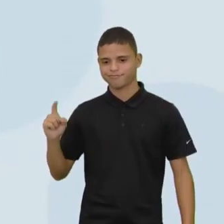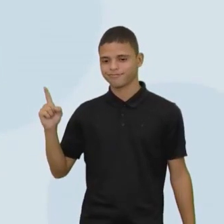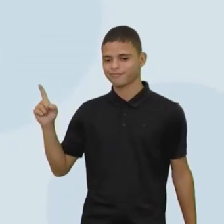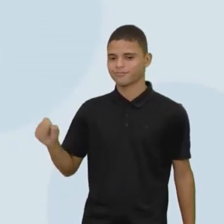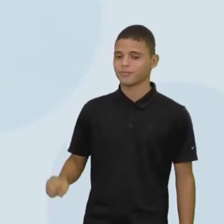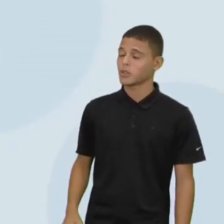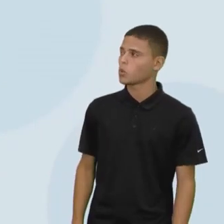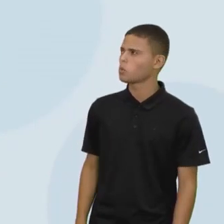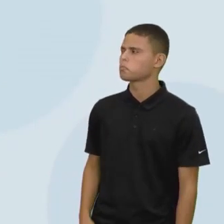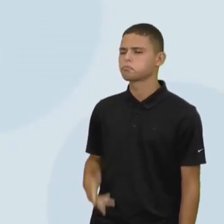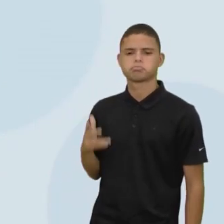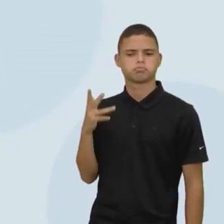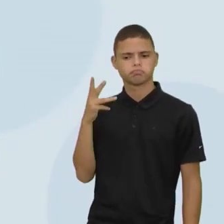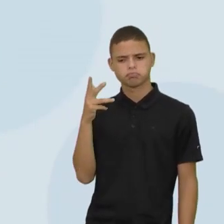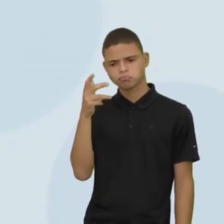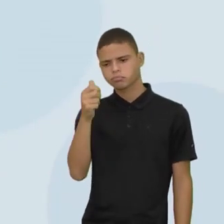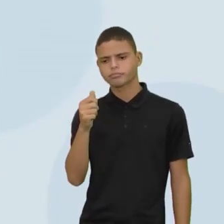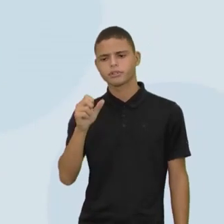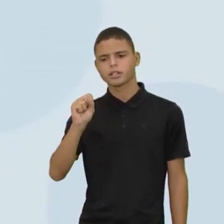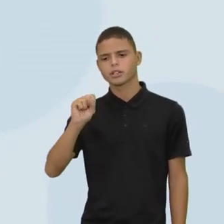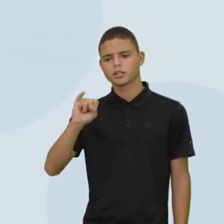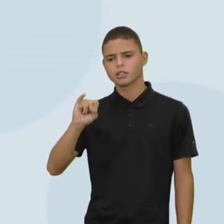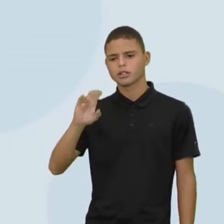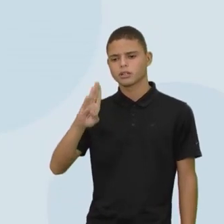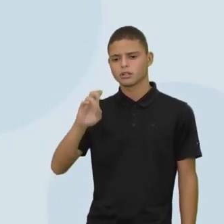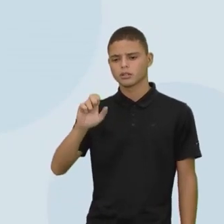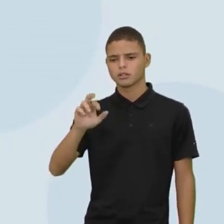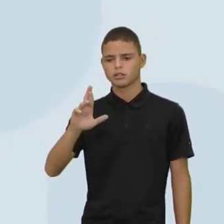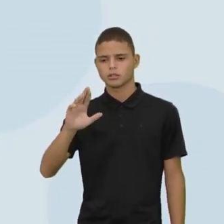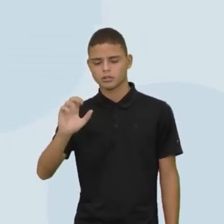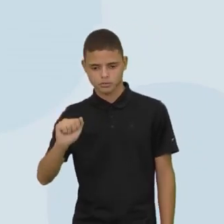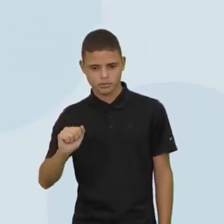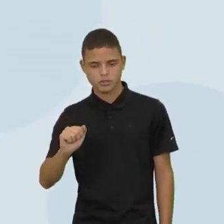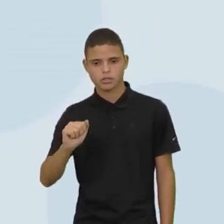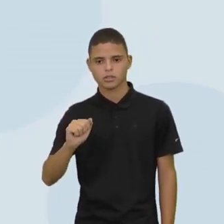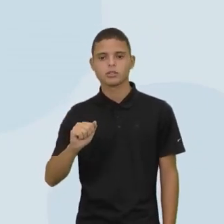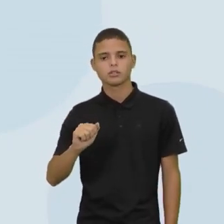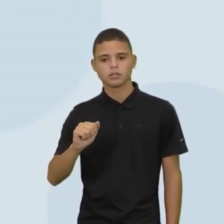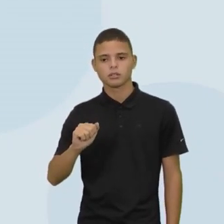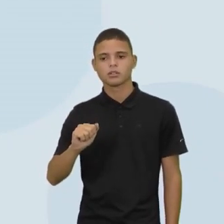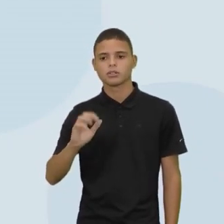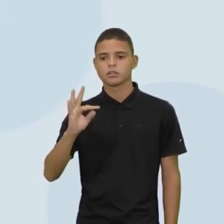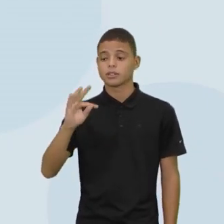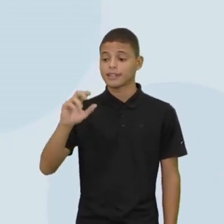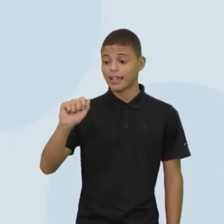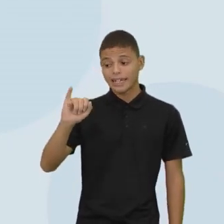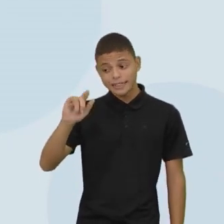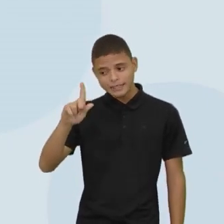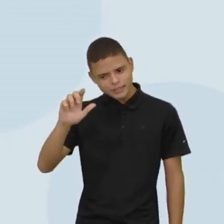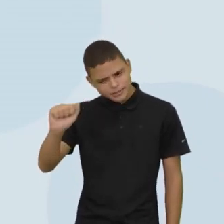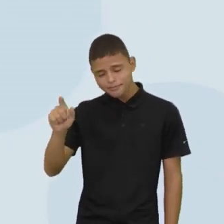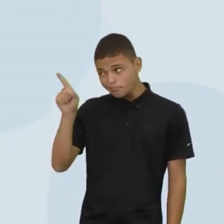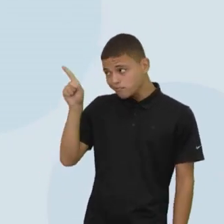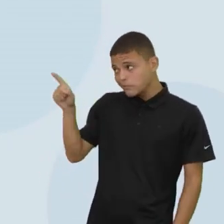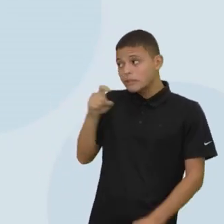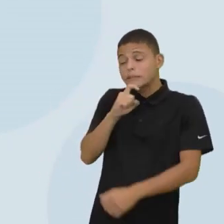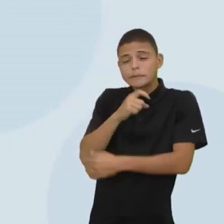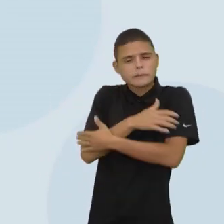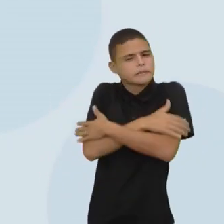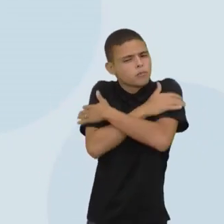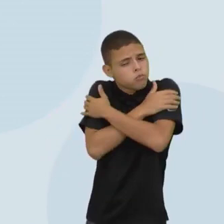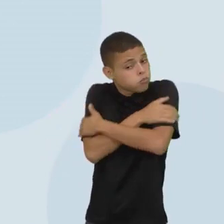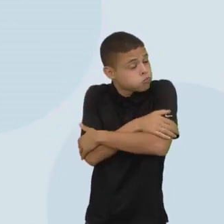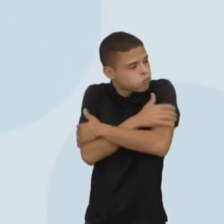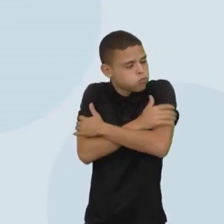da Sibéria, as taigas. Tá vendo a floresta de taiga, uma região extremamente fria. Tem que lembrar que as taigas, elas